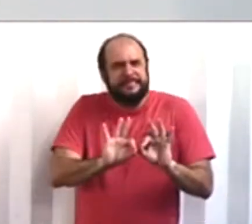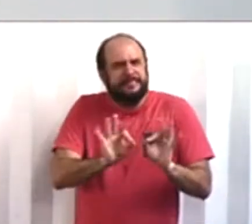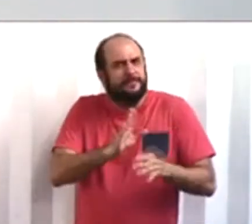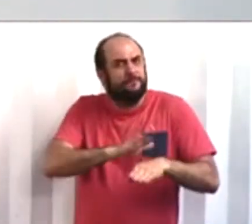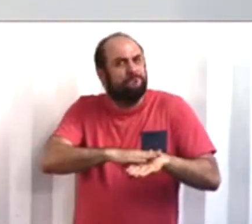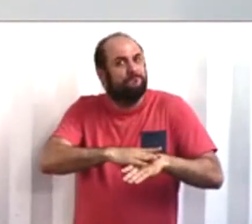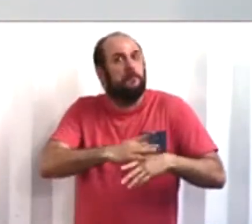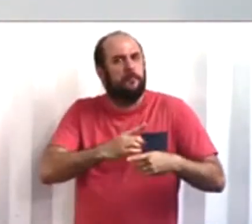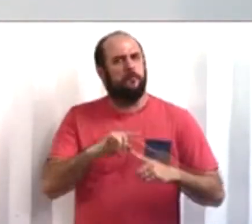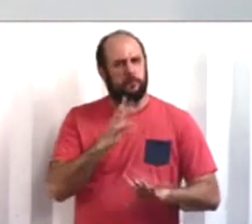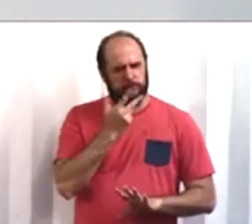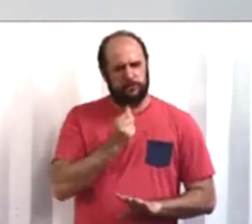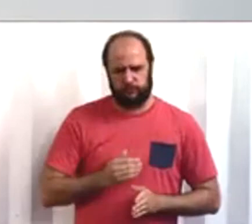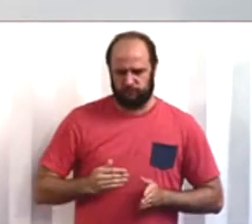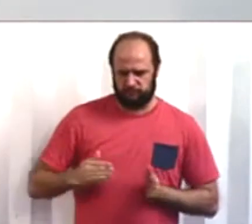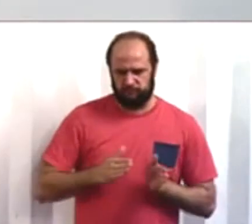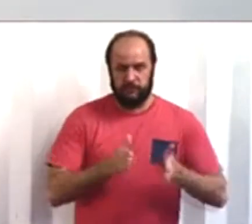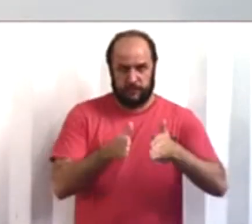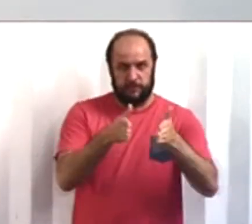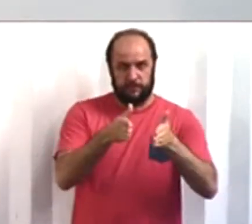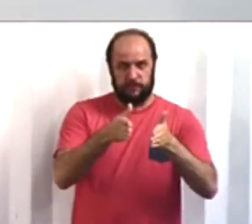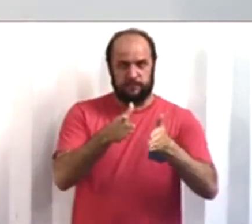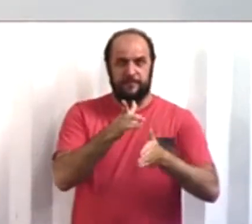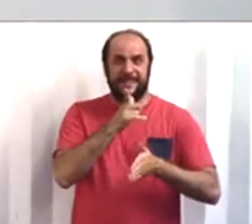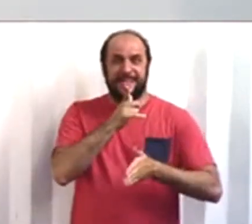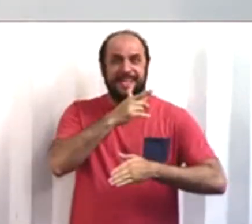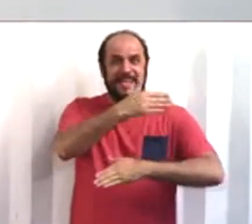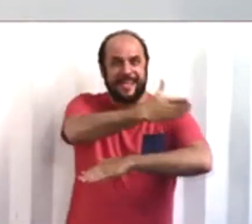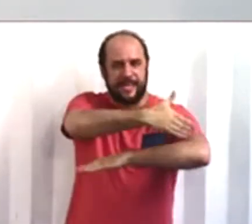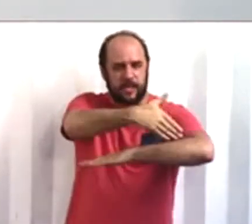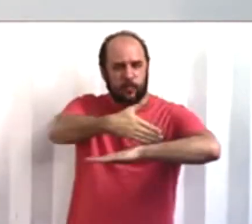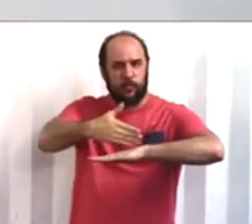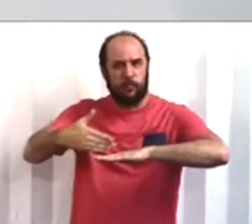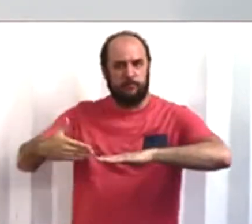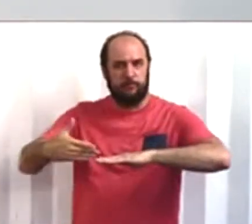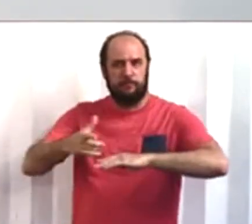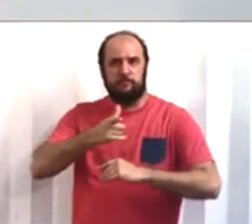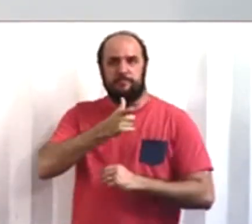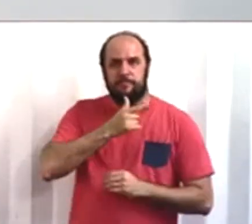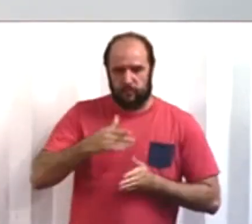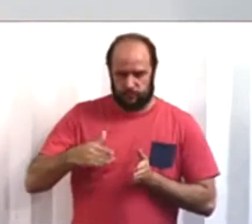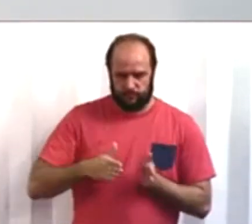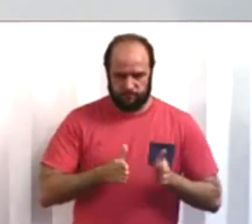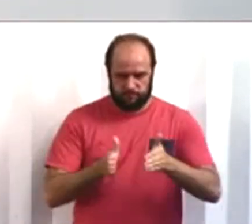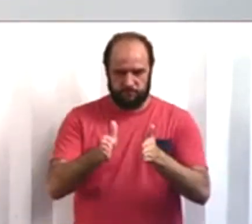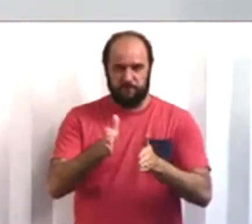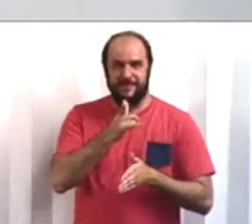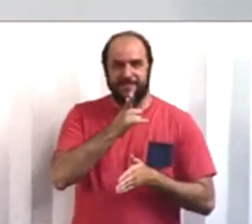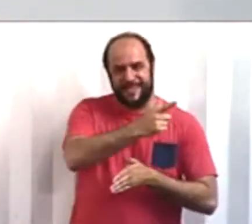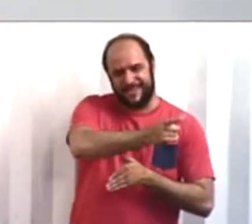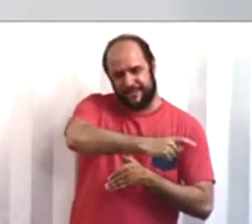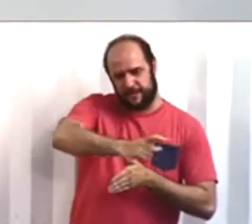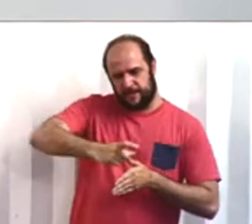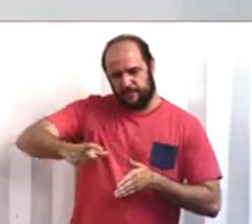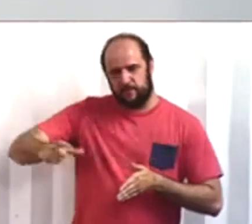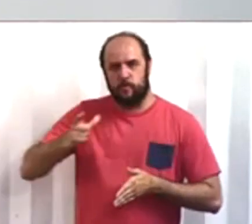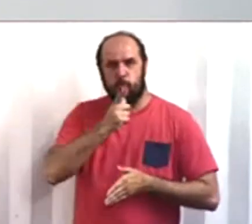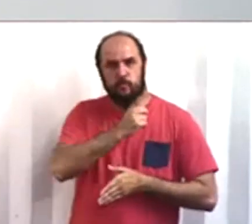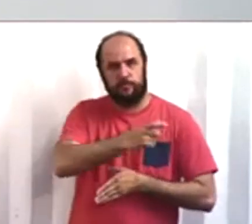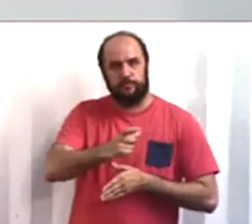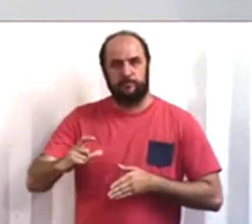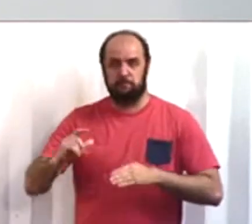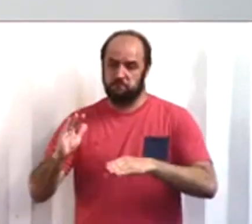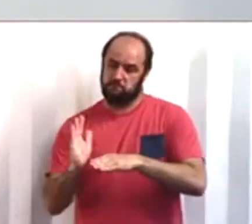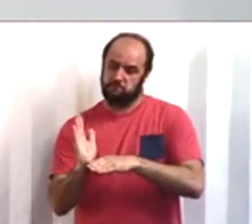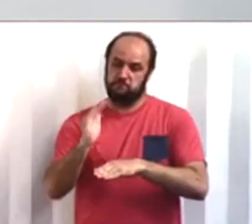bonito. Uma estrada com um rio no meio. Uma estrada com um rio no meio e uma